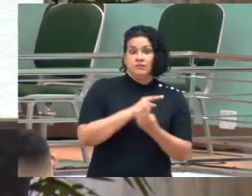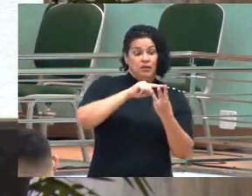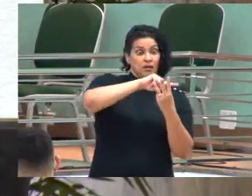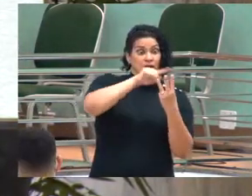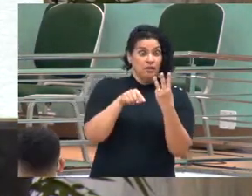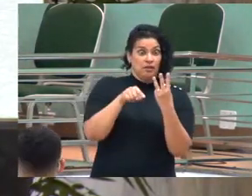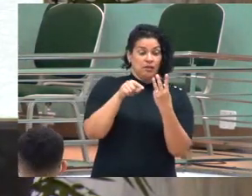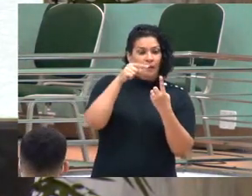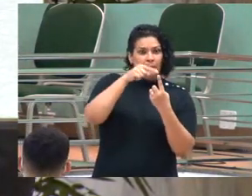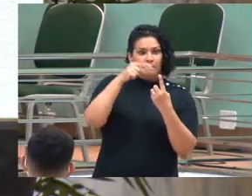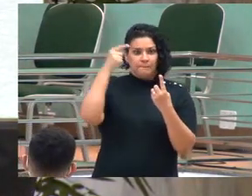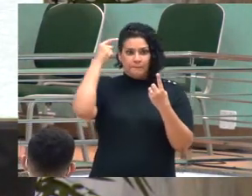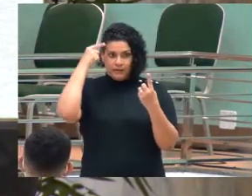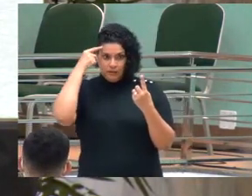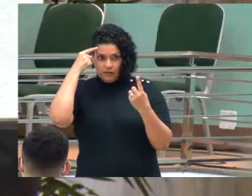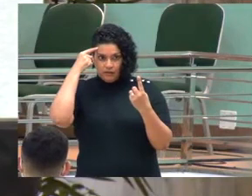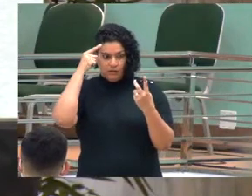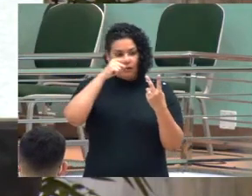noite.